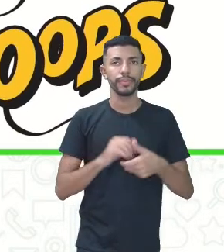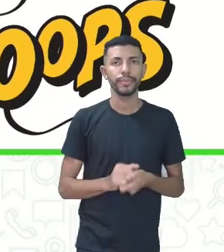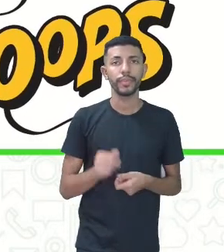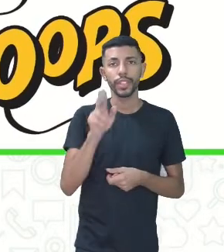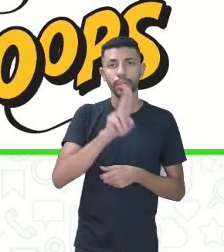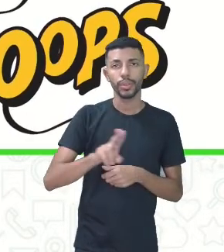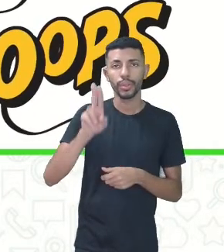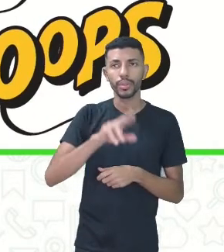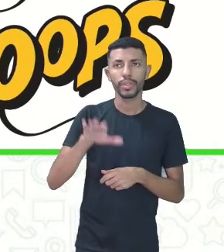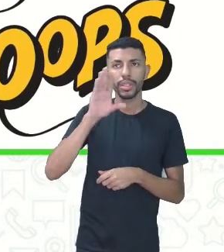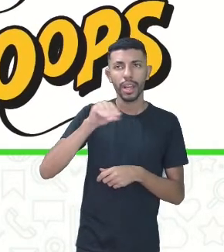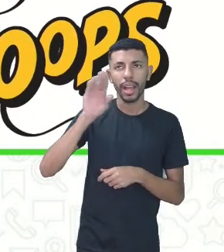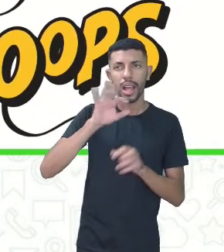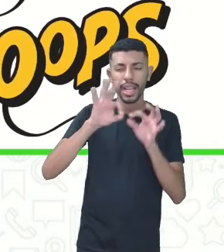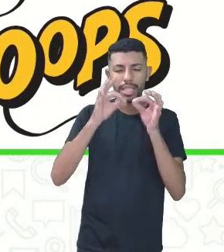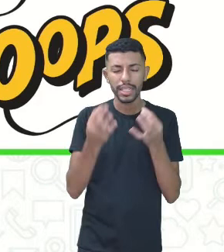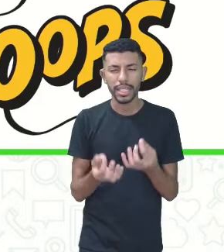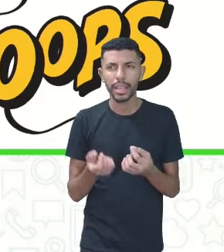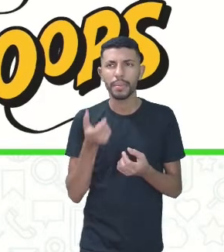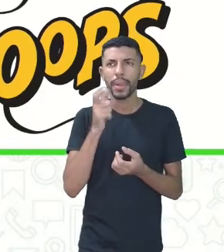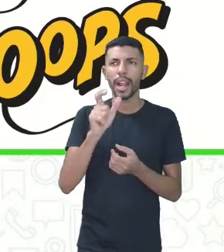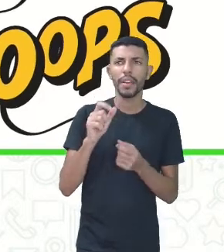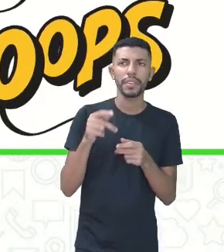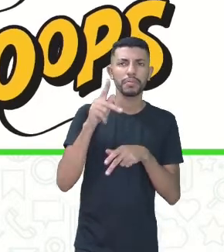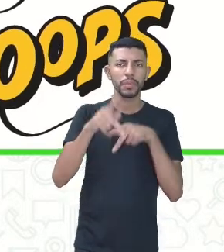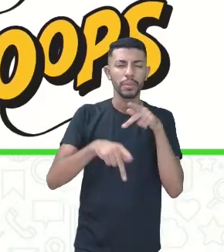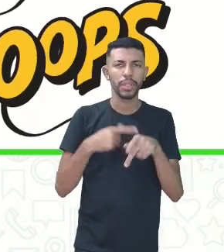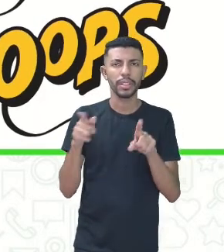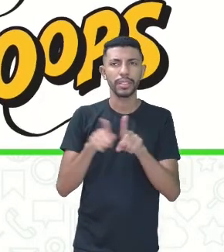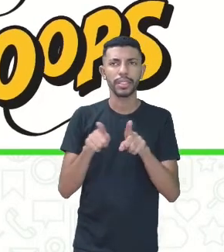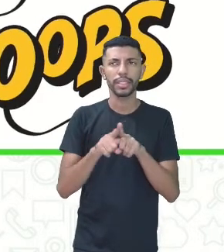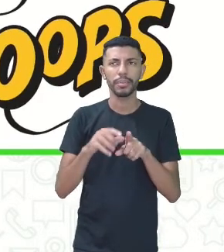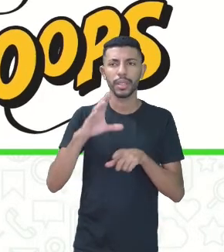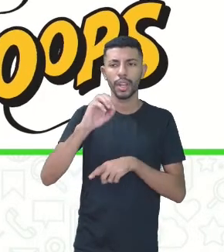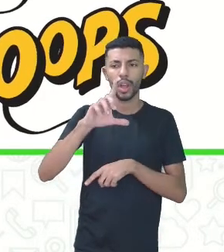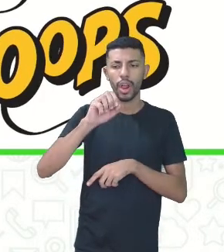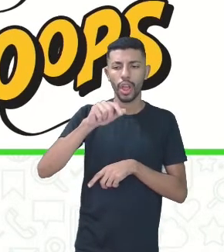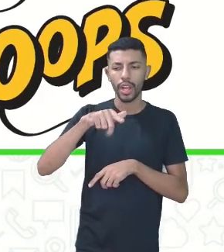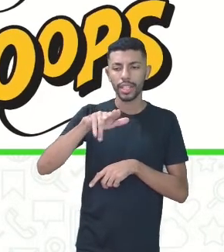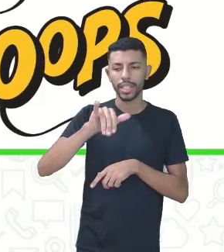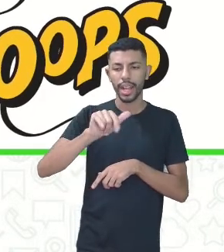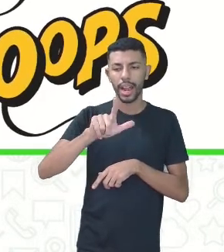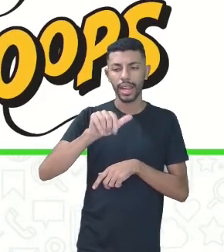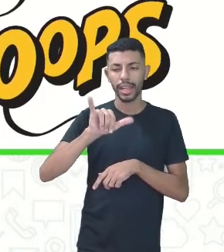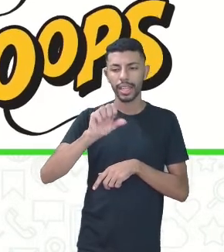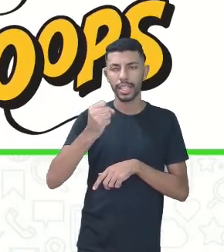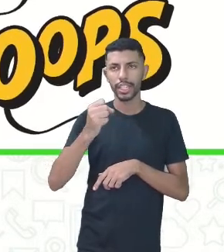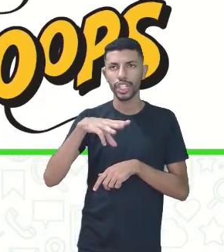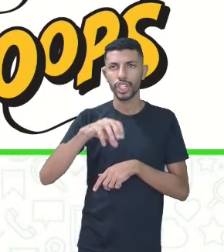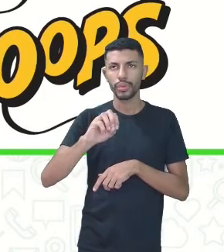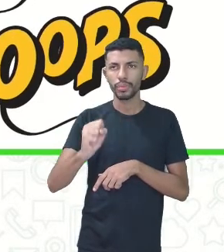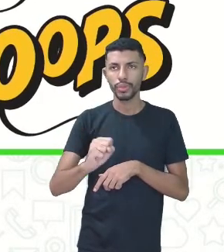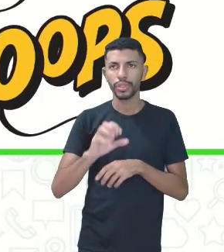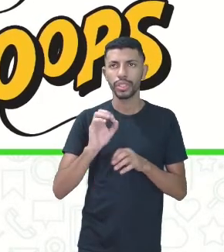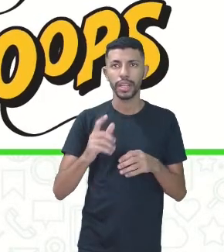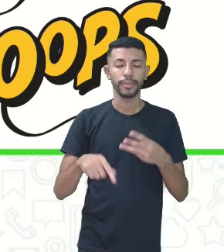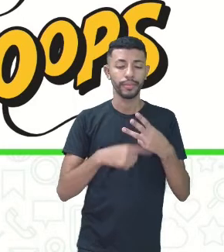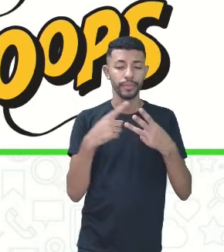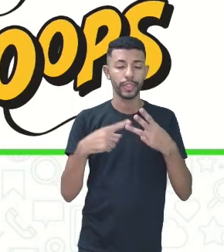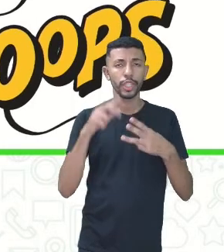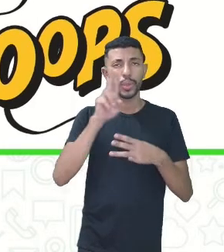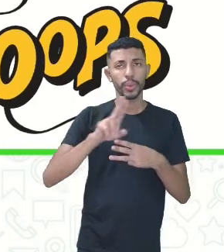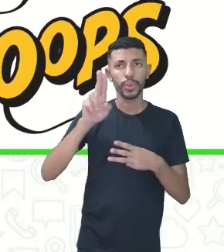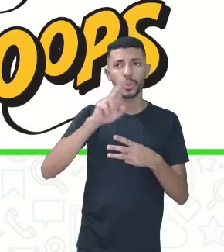Utiliza vocabulário simples, expressões populares e coloquialismos, uso da